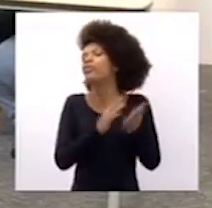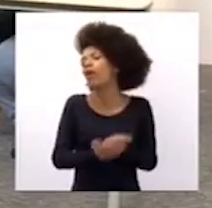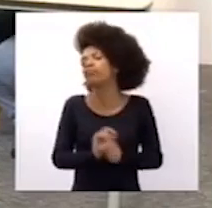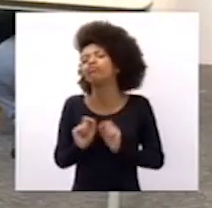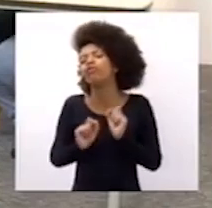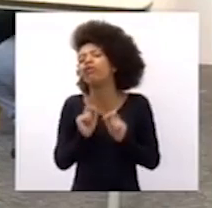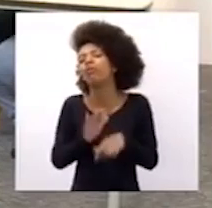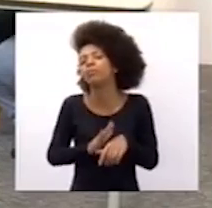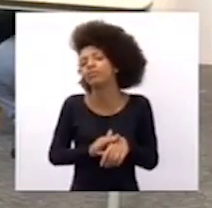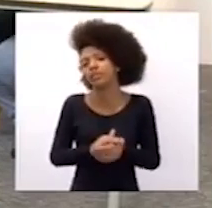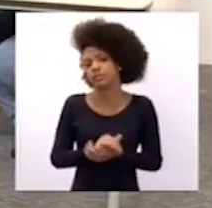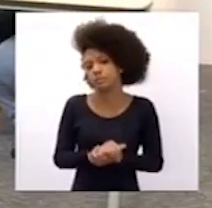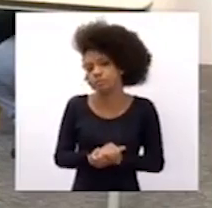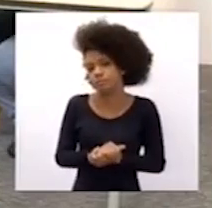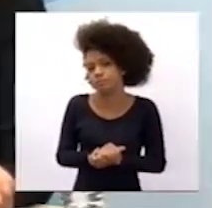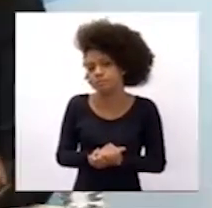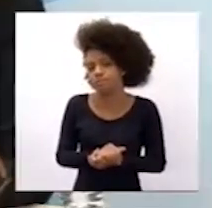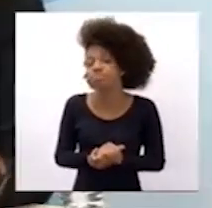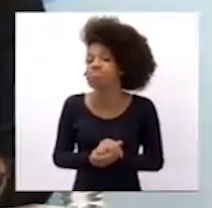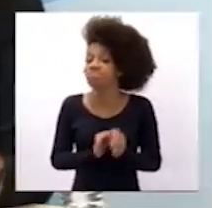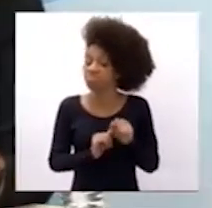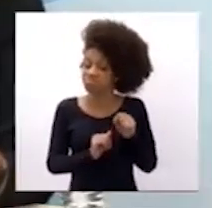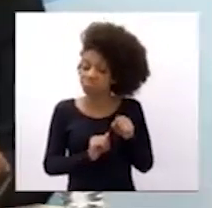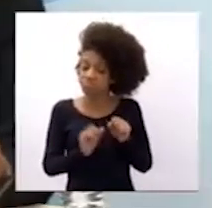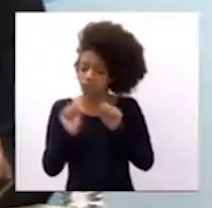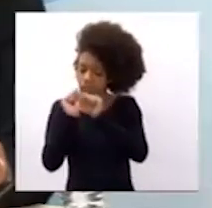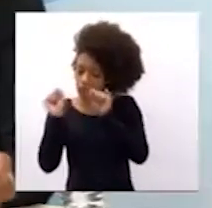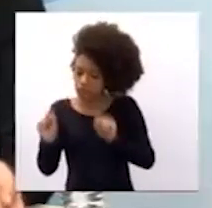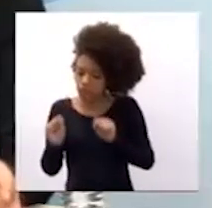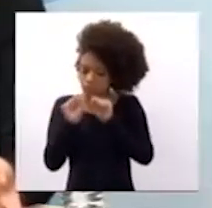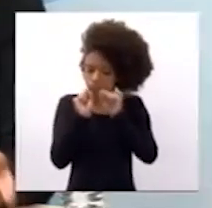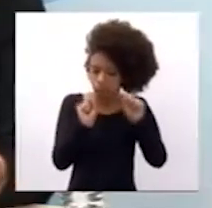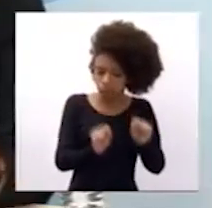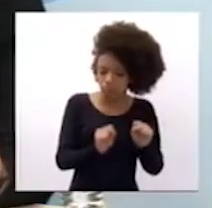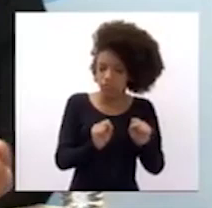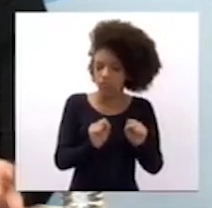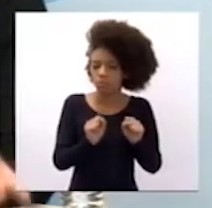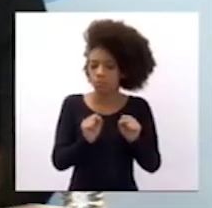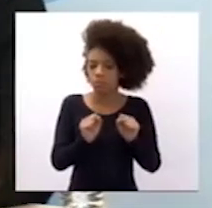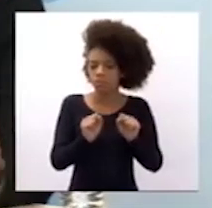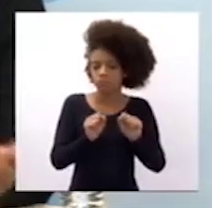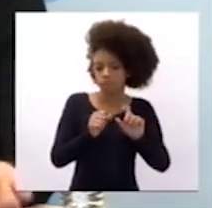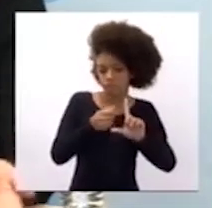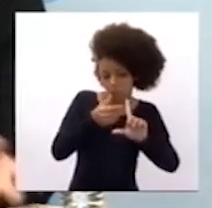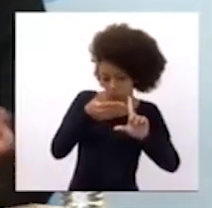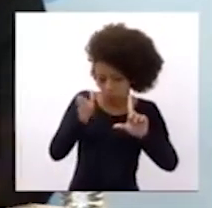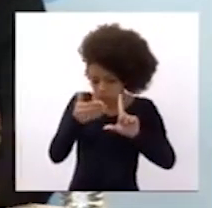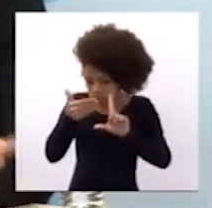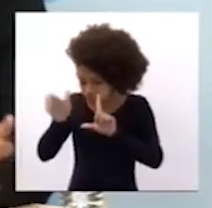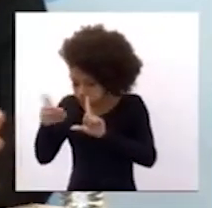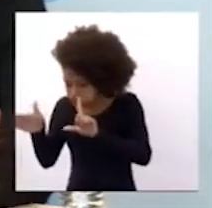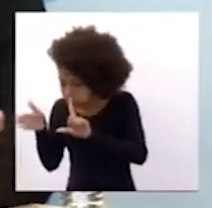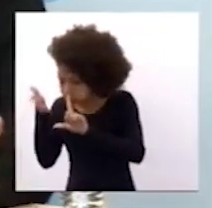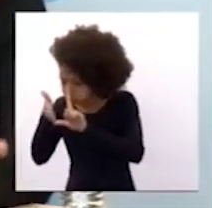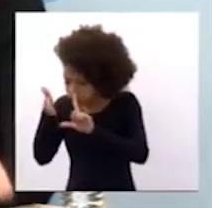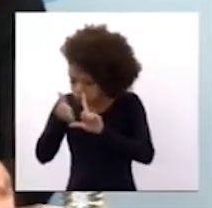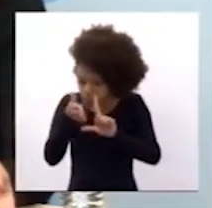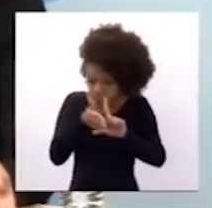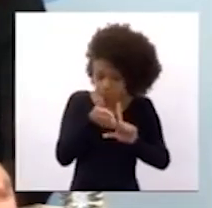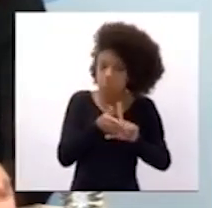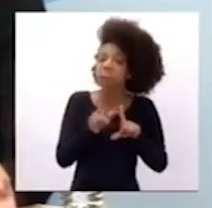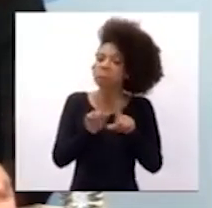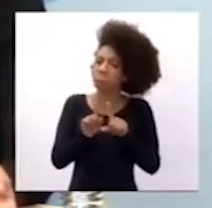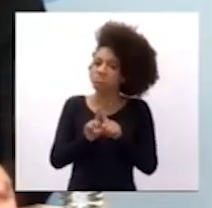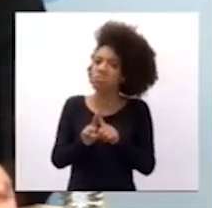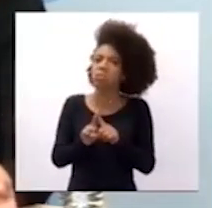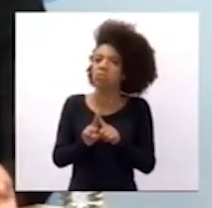em dimensão física? Sim, as plataformas, os sites que os alunos vão, né, acessar, também entra dentro dessa